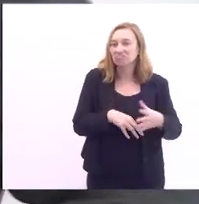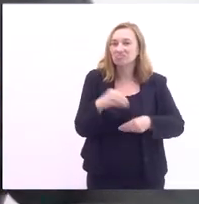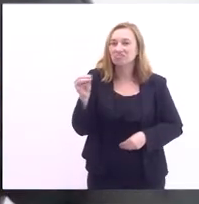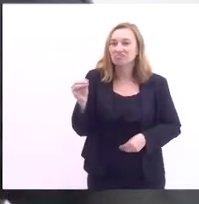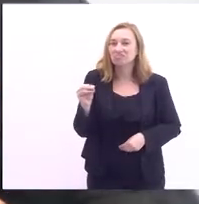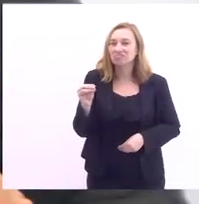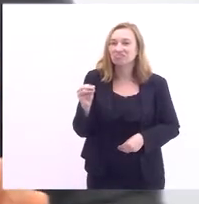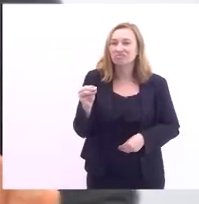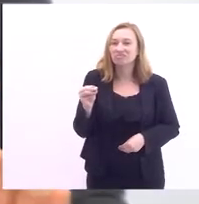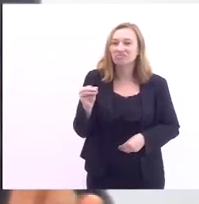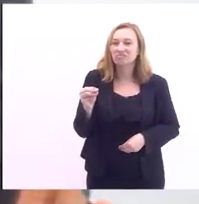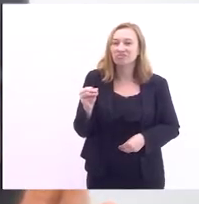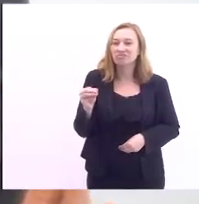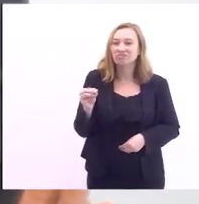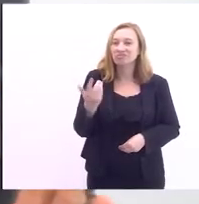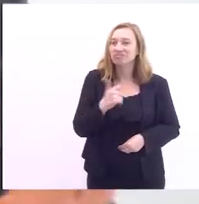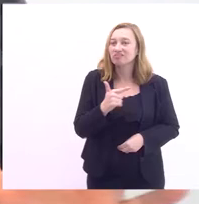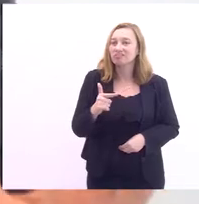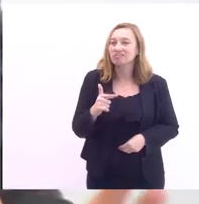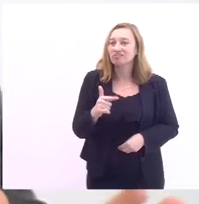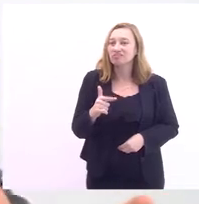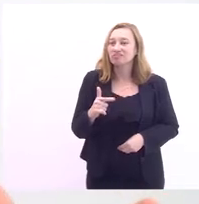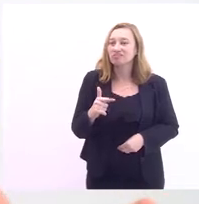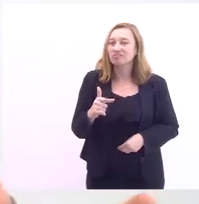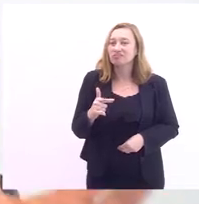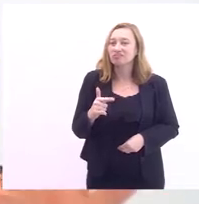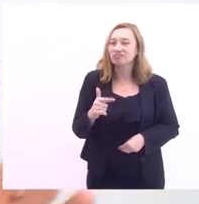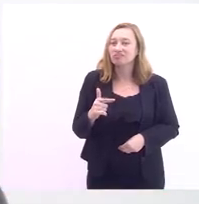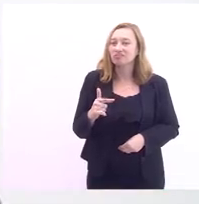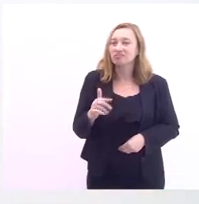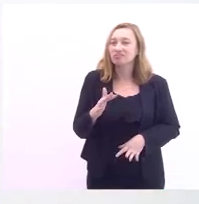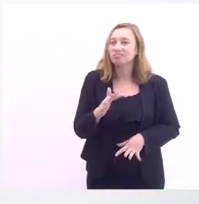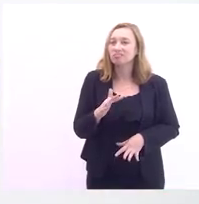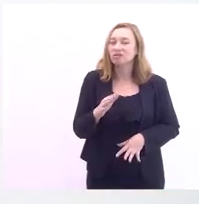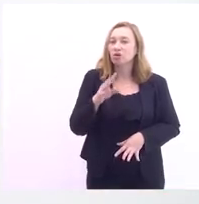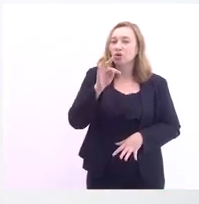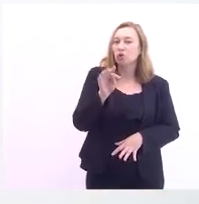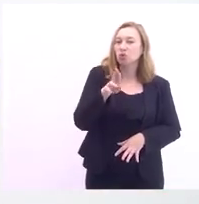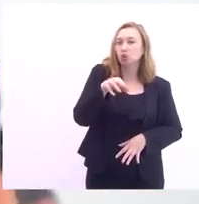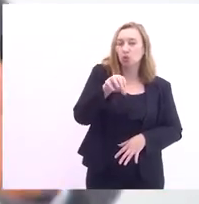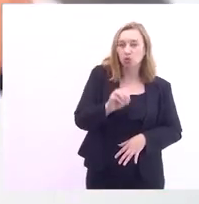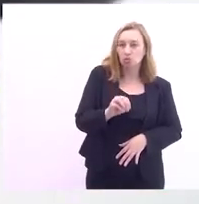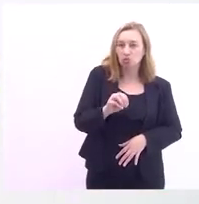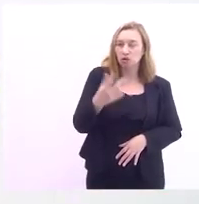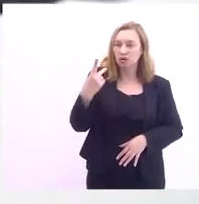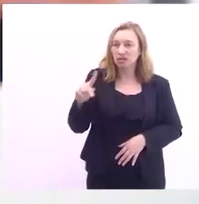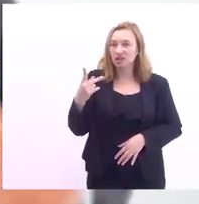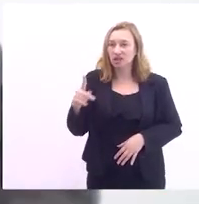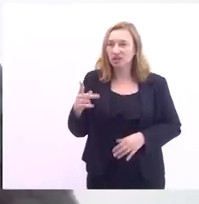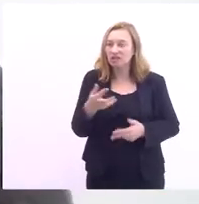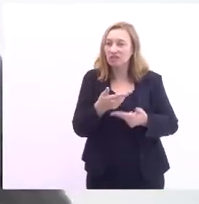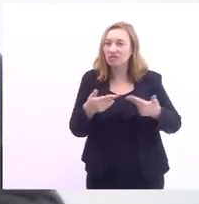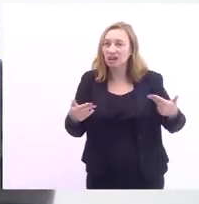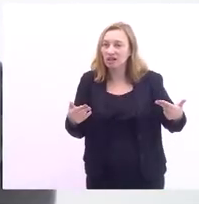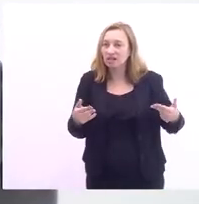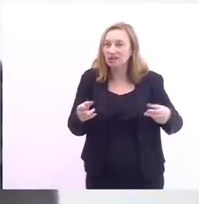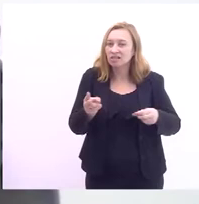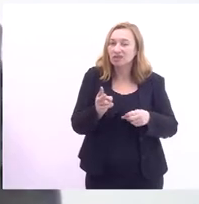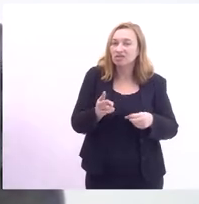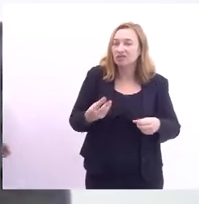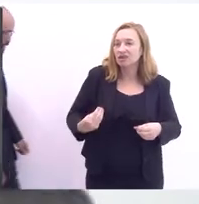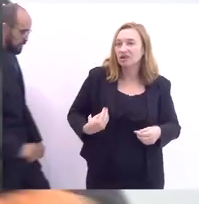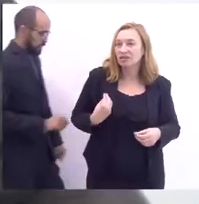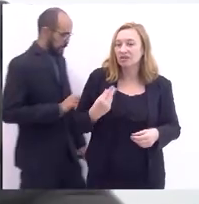desapareceu. Quer dizer, não tem o túmulo do Ulisses Guimarães. Muitos ainda estão aí na vida